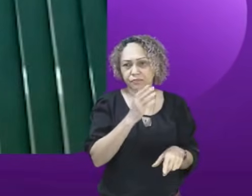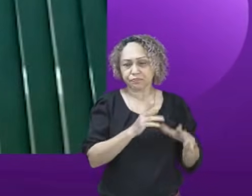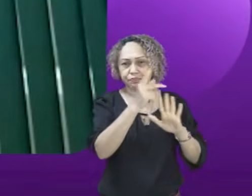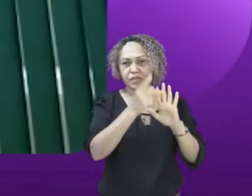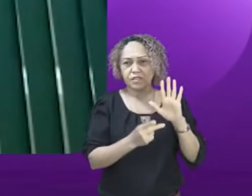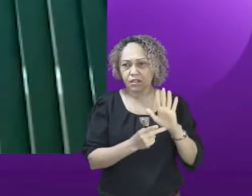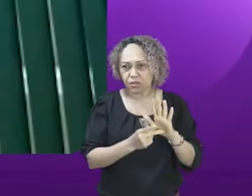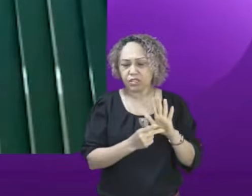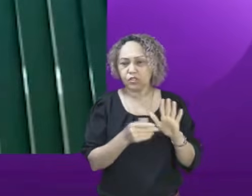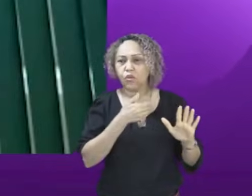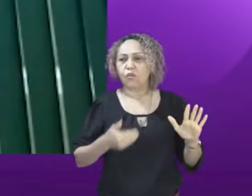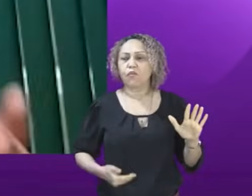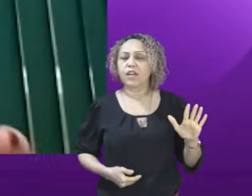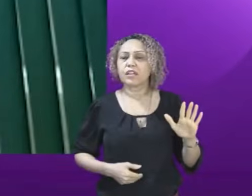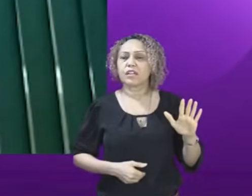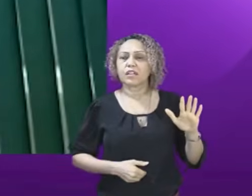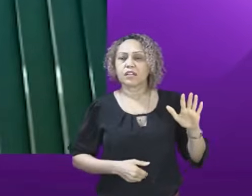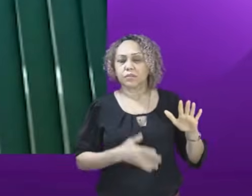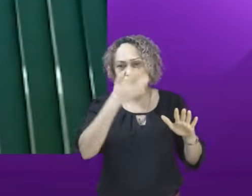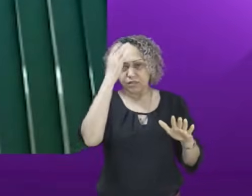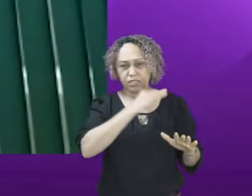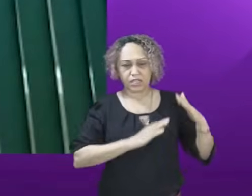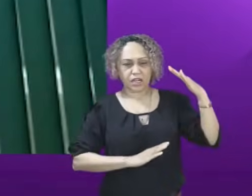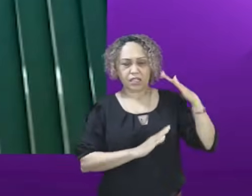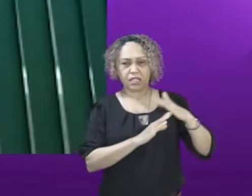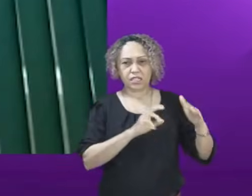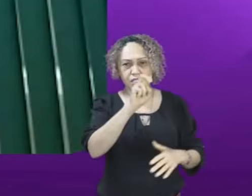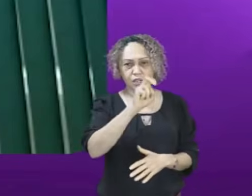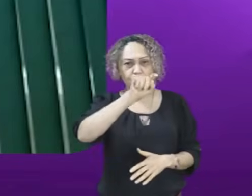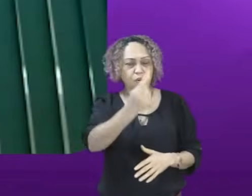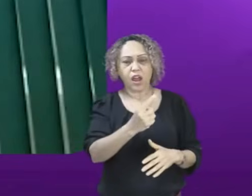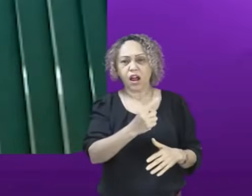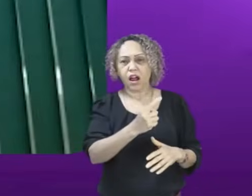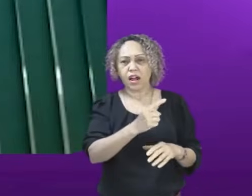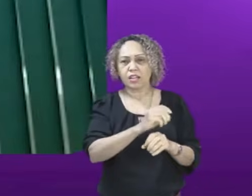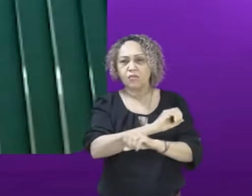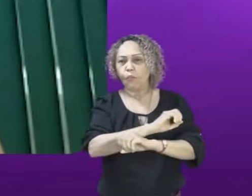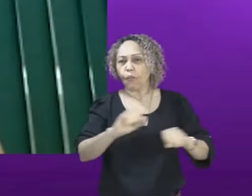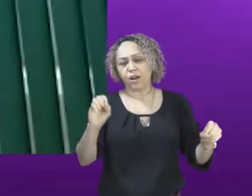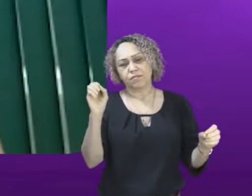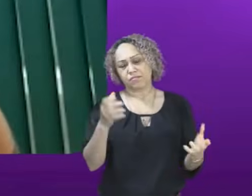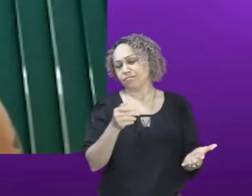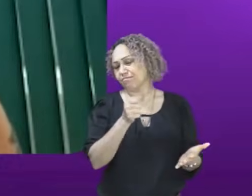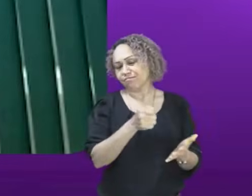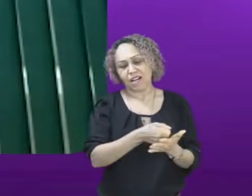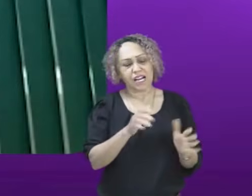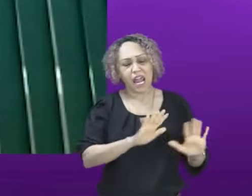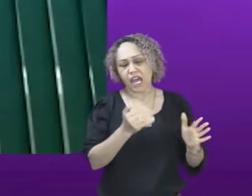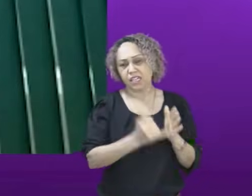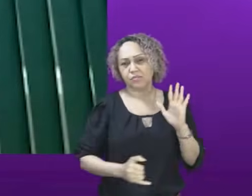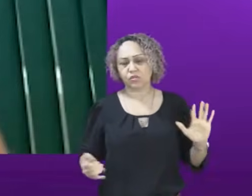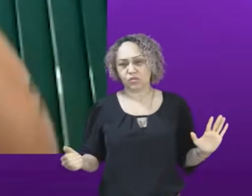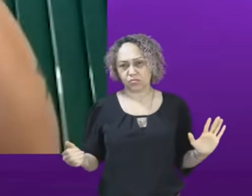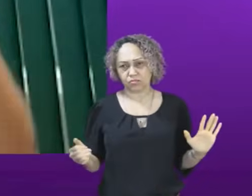projeto do governo de isentar quem ganha até 5 mil reais. E aí, é aí que eu retomo. O que a gente